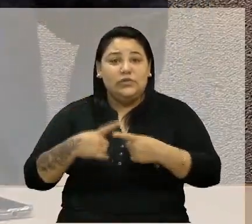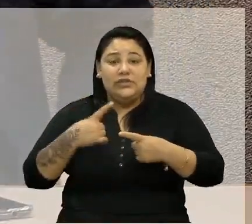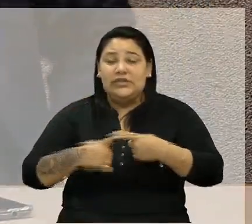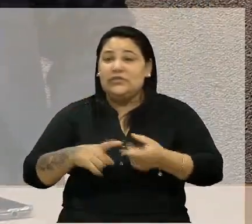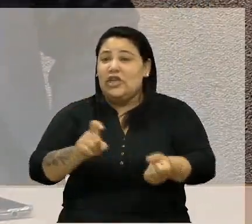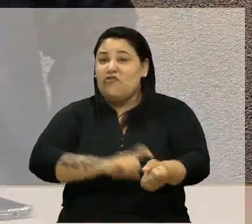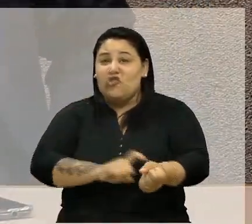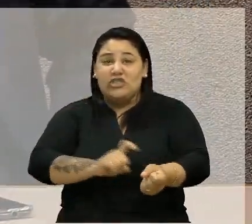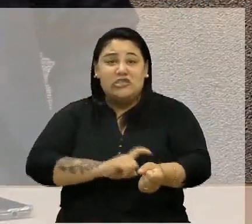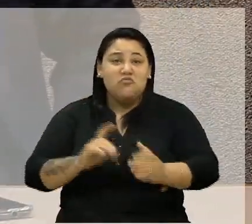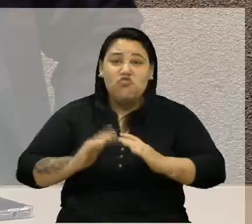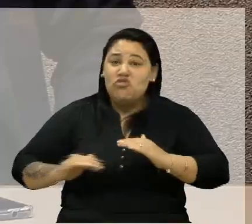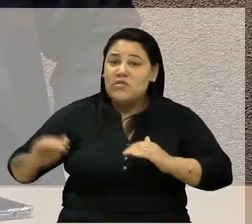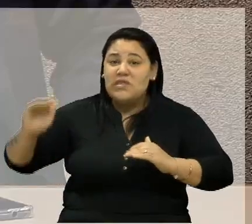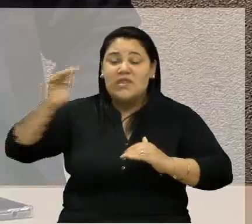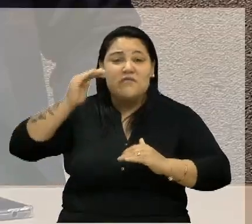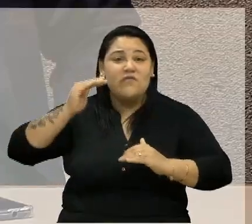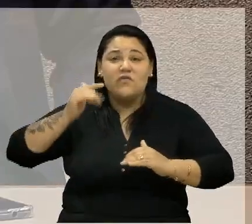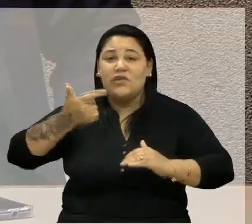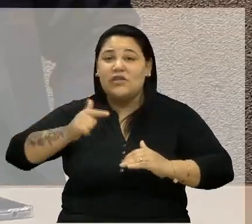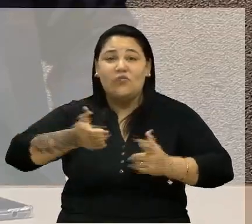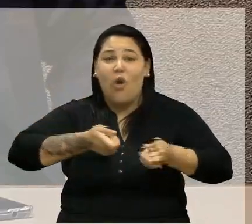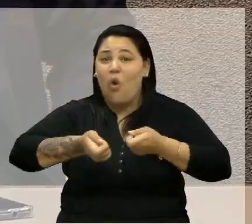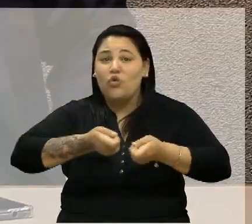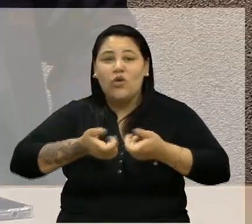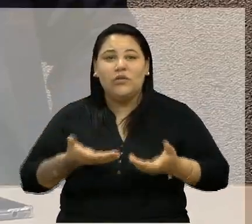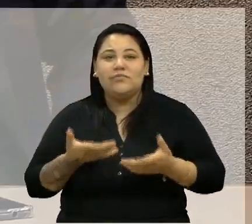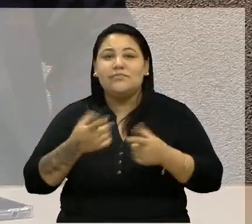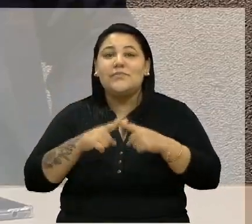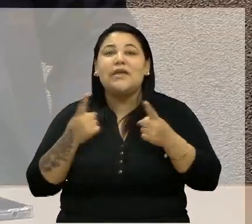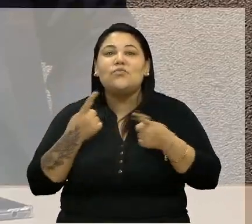nível que não tem mais como controlar. Mas por quê?